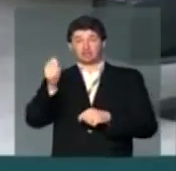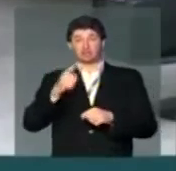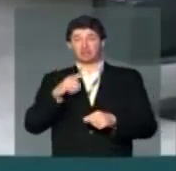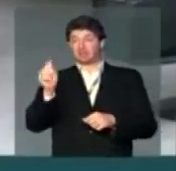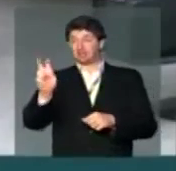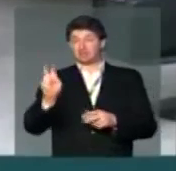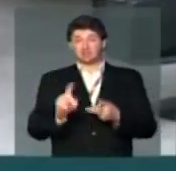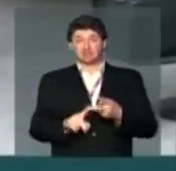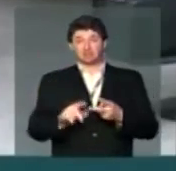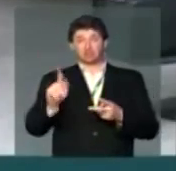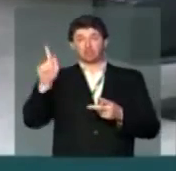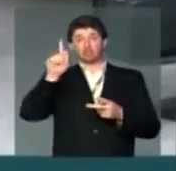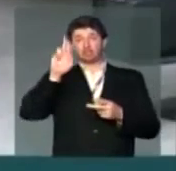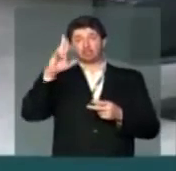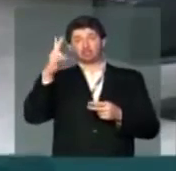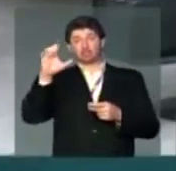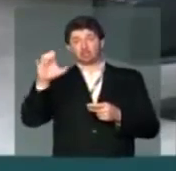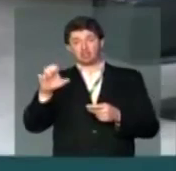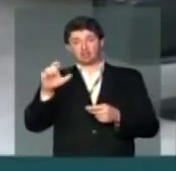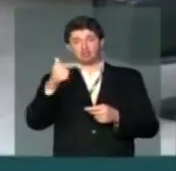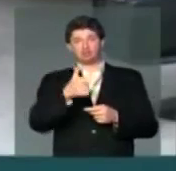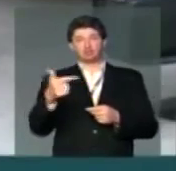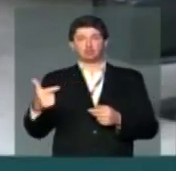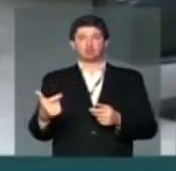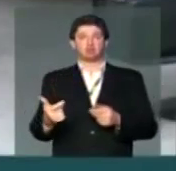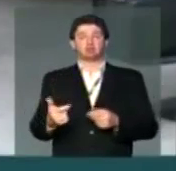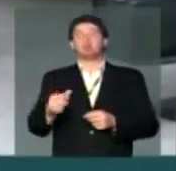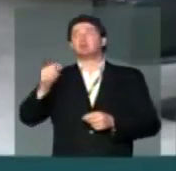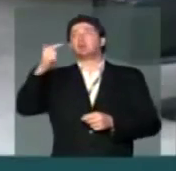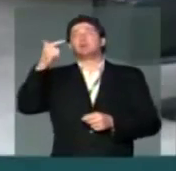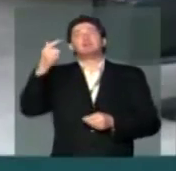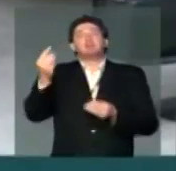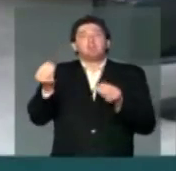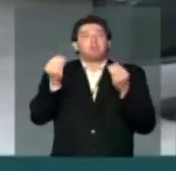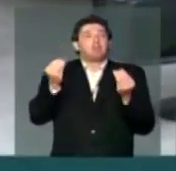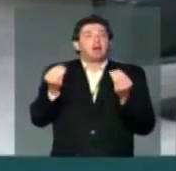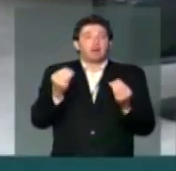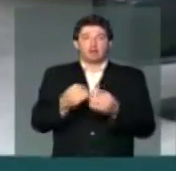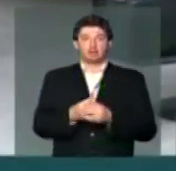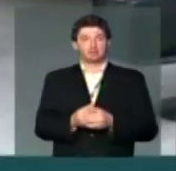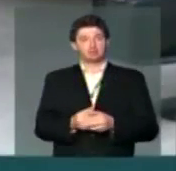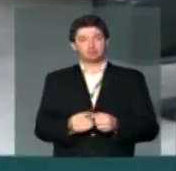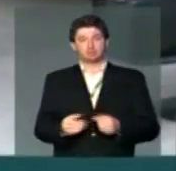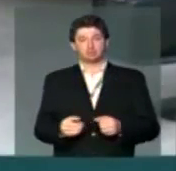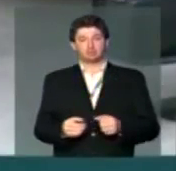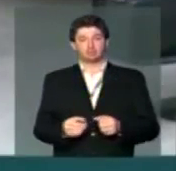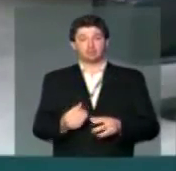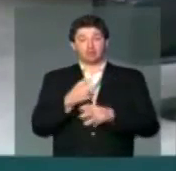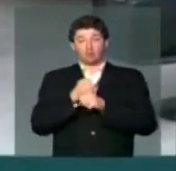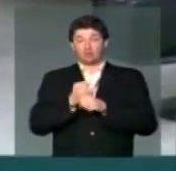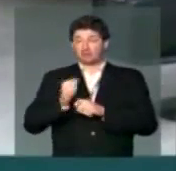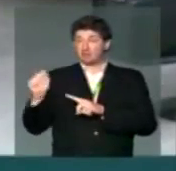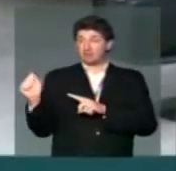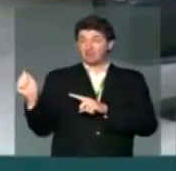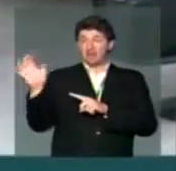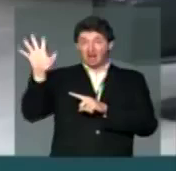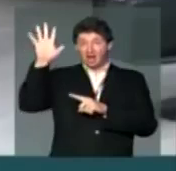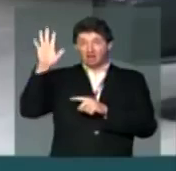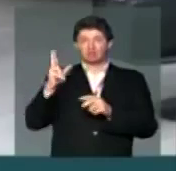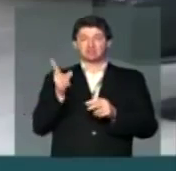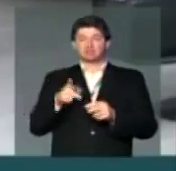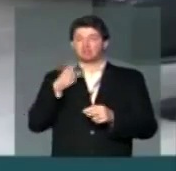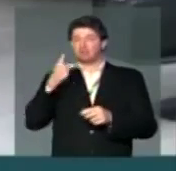tem 15, Chile 22, não se justifica esse custeio do Estado que nós apresentamos aqui. E uma conta cada vez mais sendo